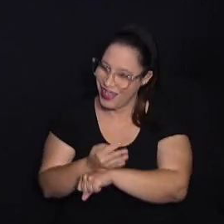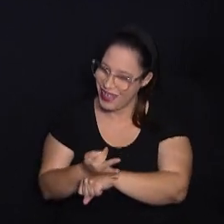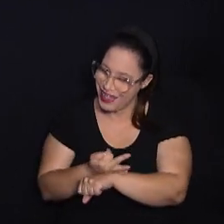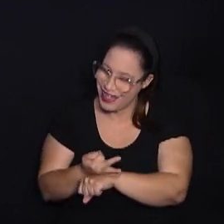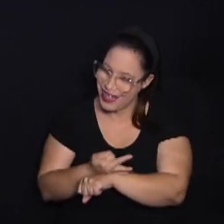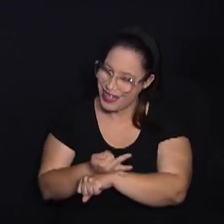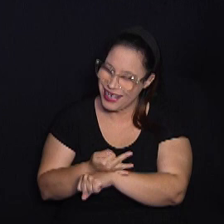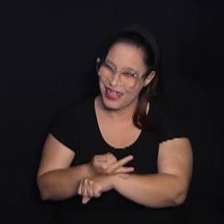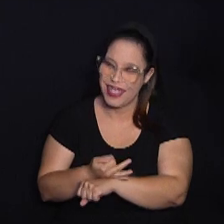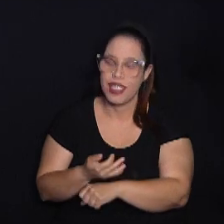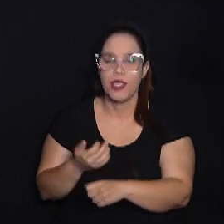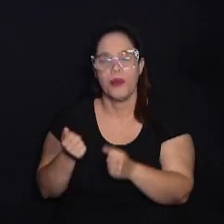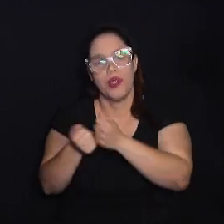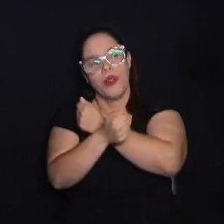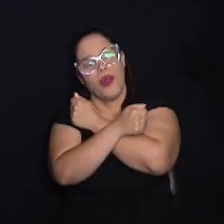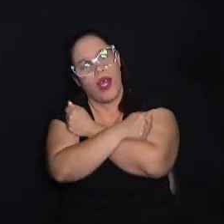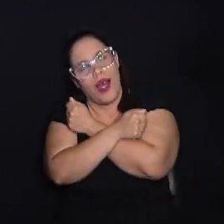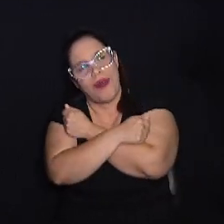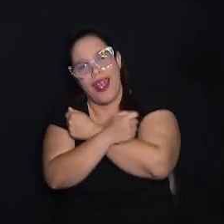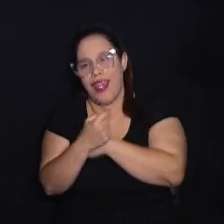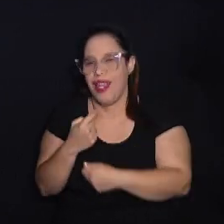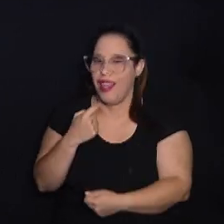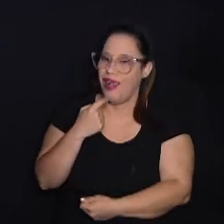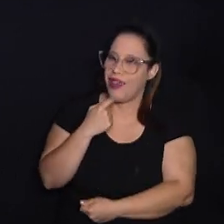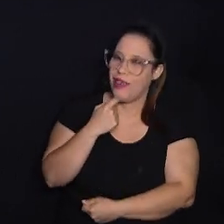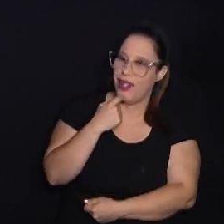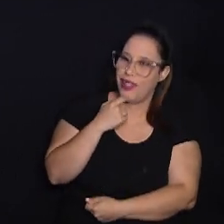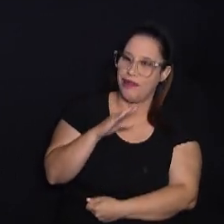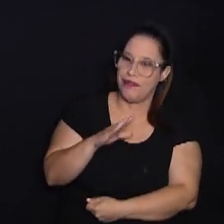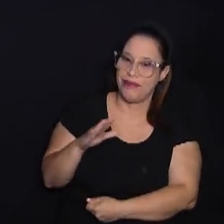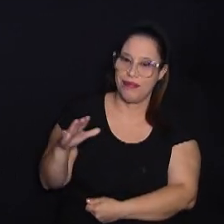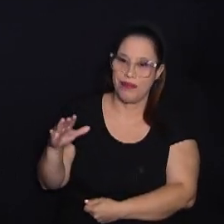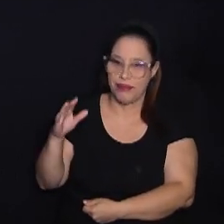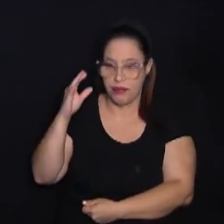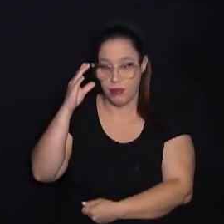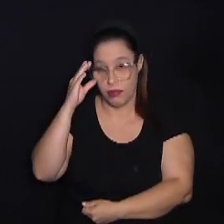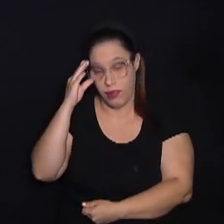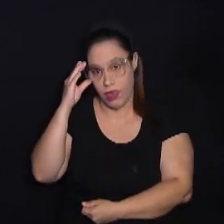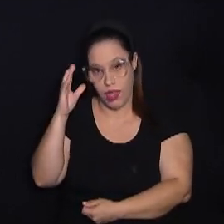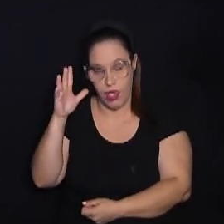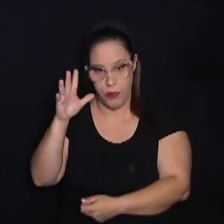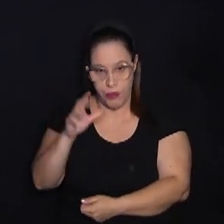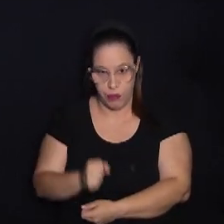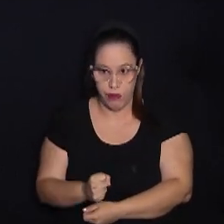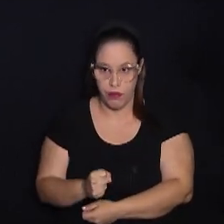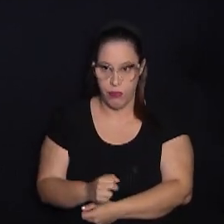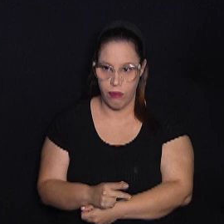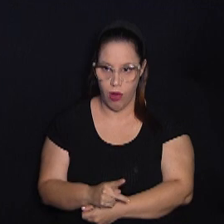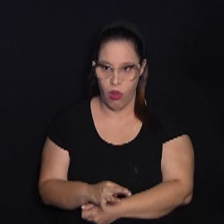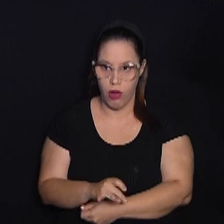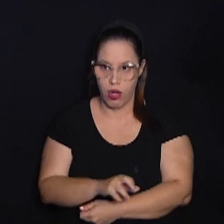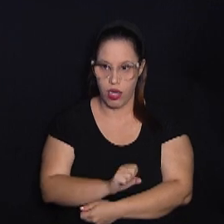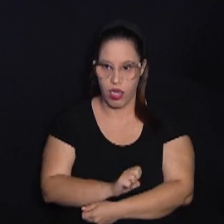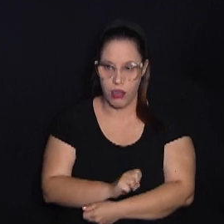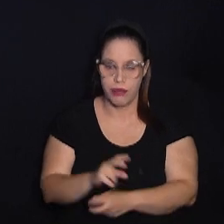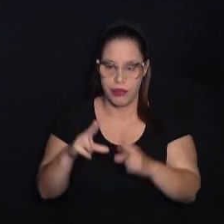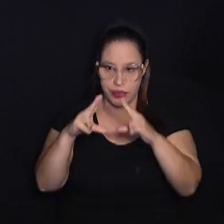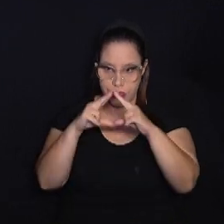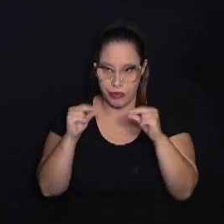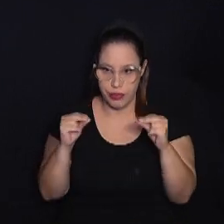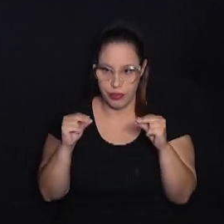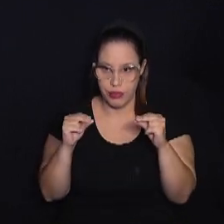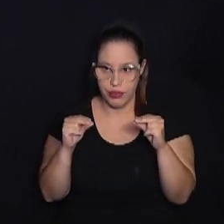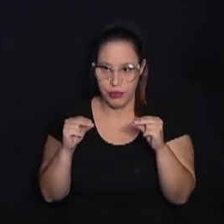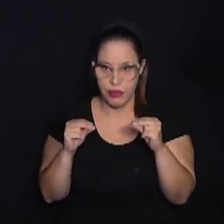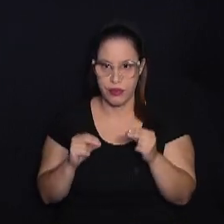um abraço para o Dagoberto, o pessoal de Campinas. E na posse, né, que nós tivemos em Brasília,